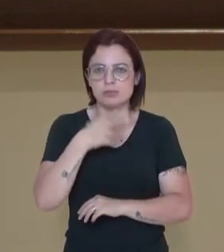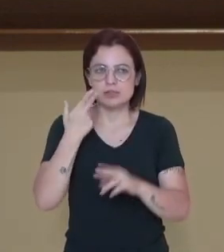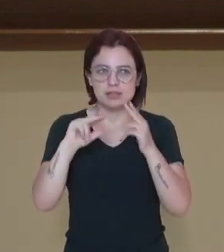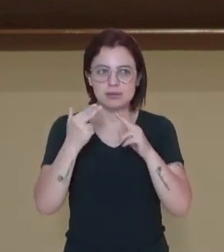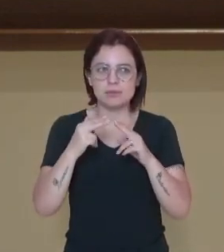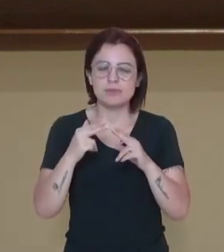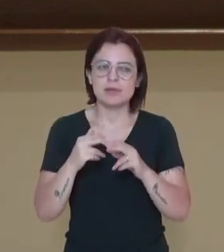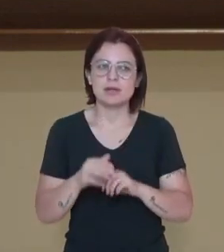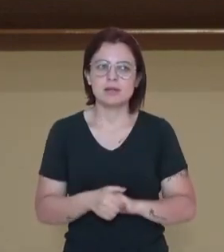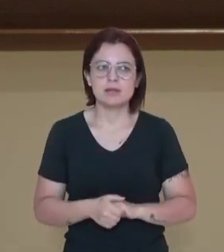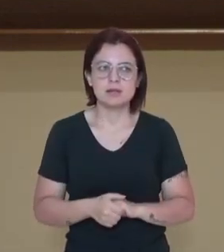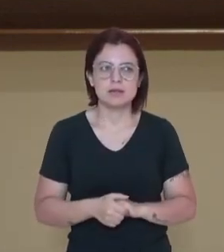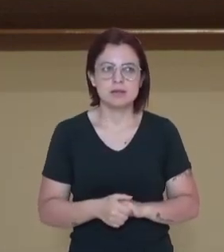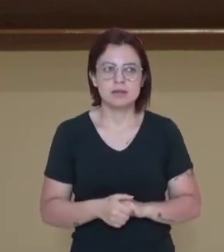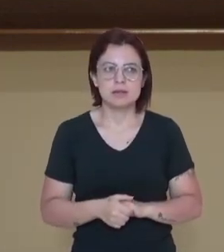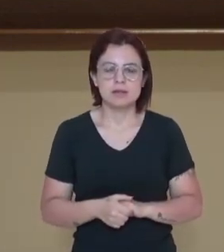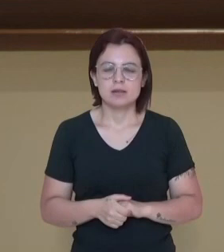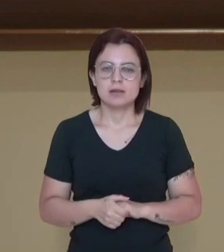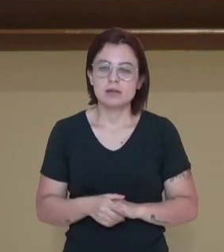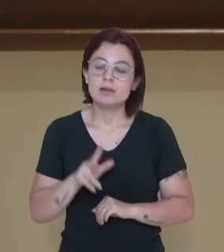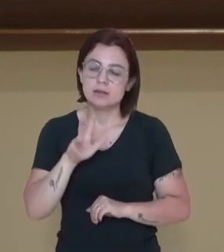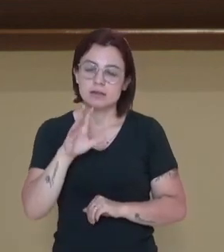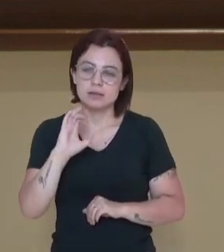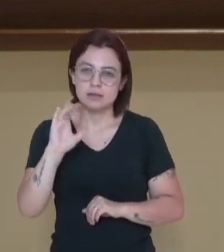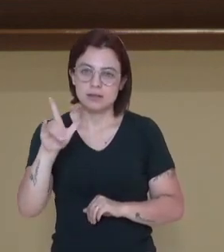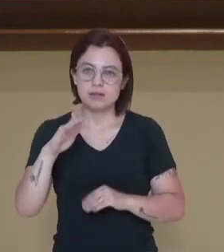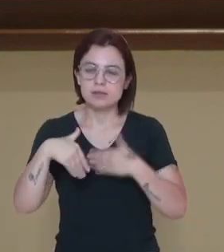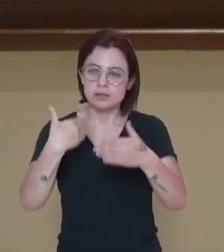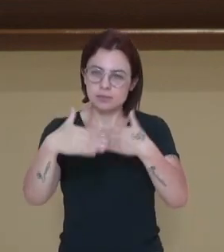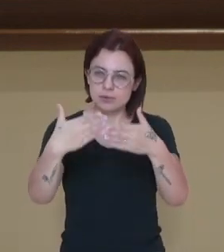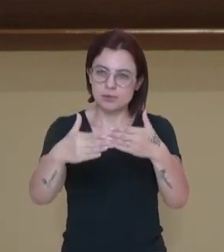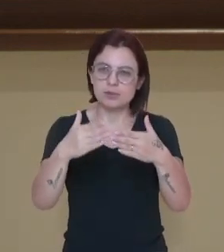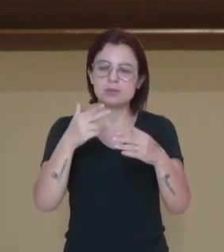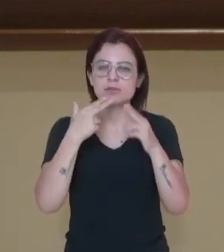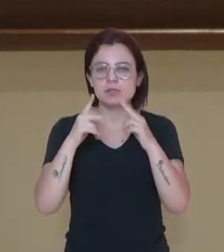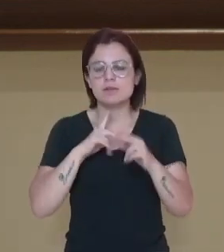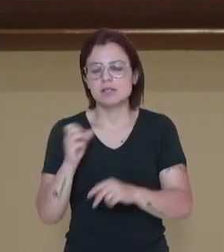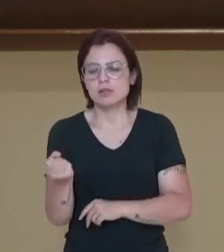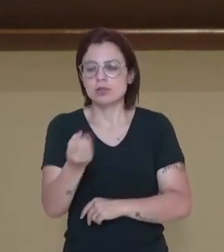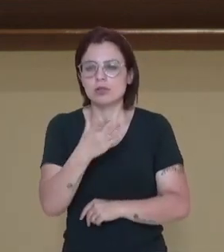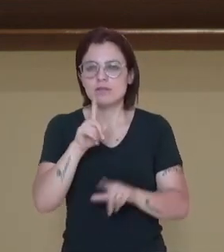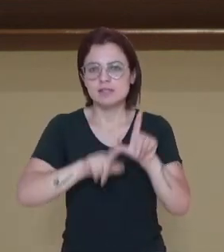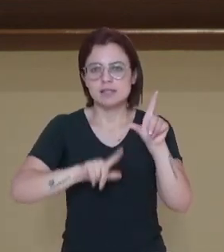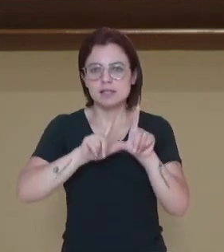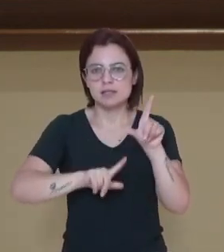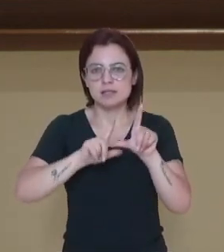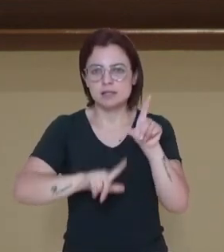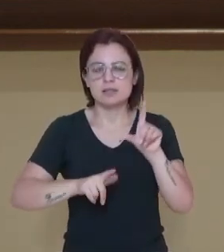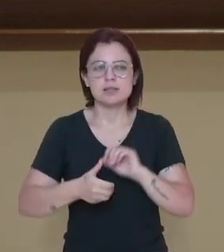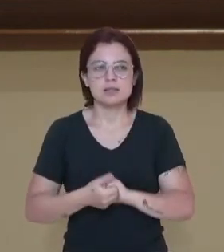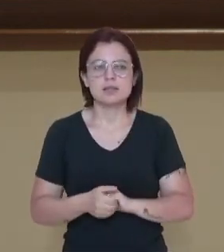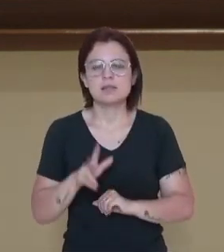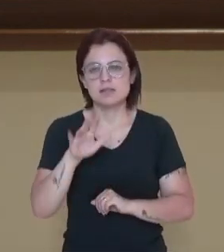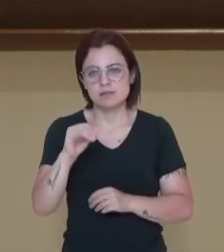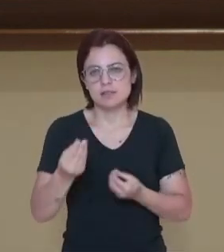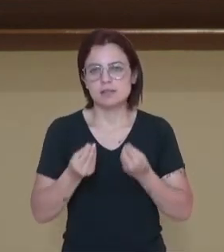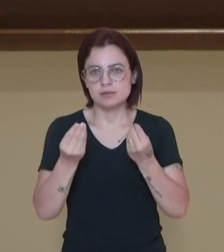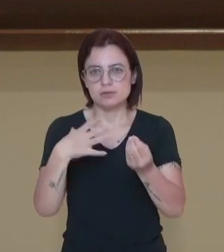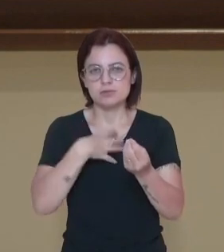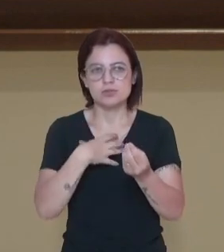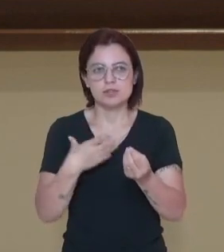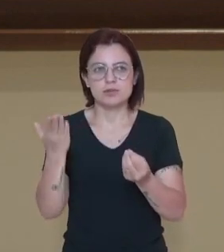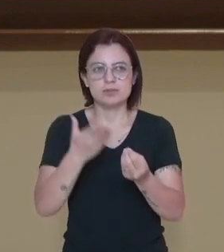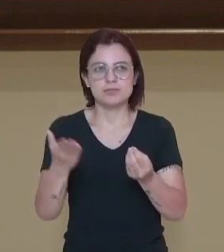depois, para os palcos, ganhando o mundo, elas vão ganhar outras letras que vão ser atribuídas ao